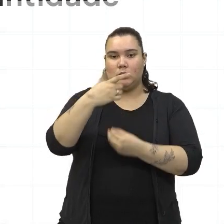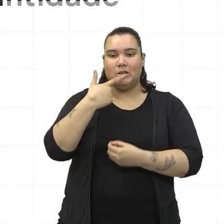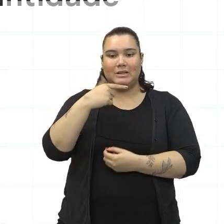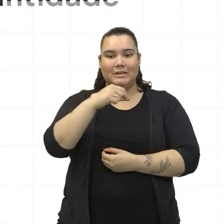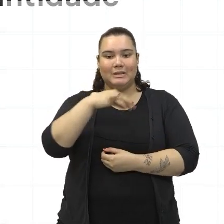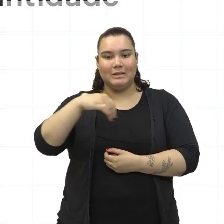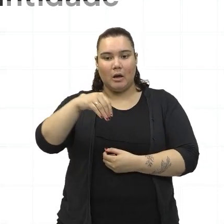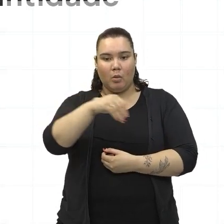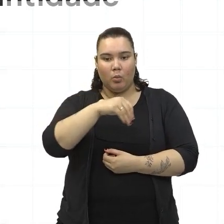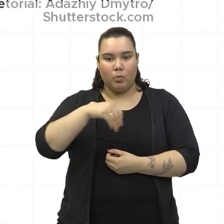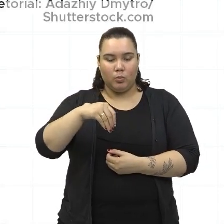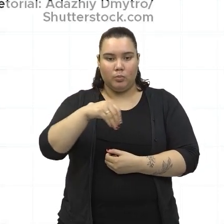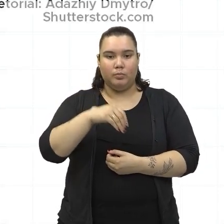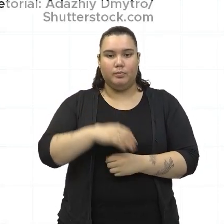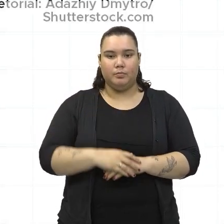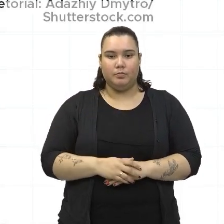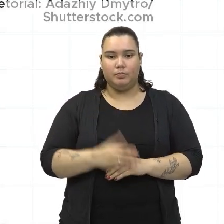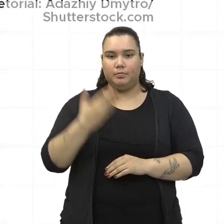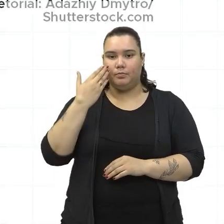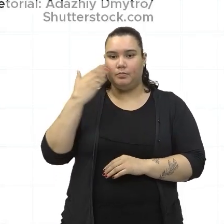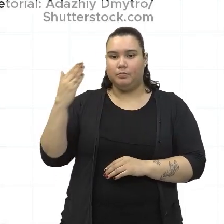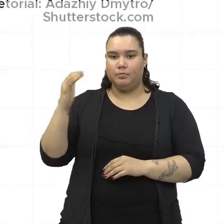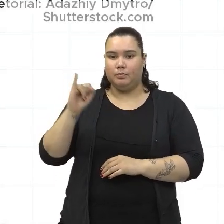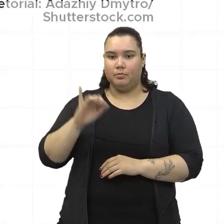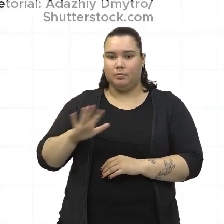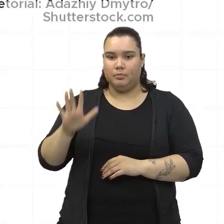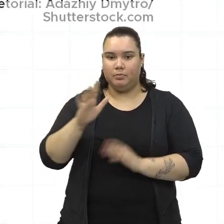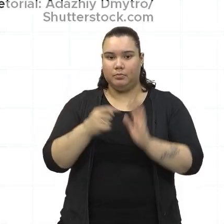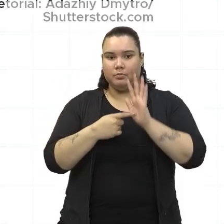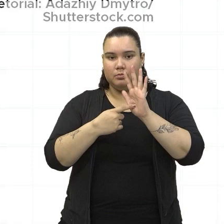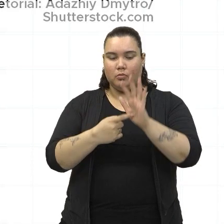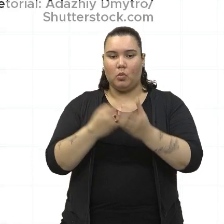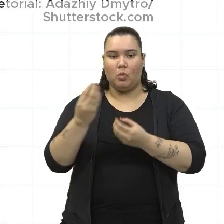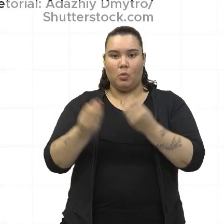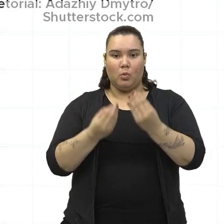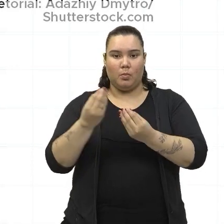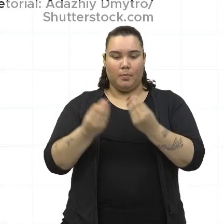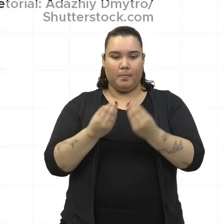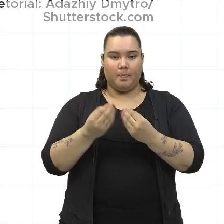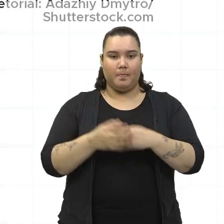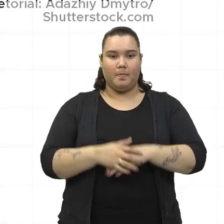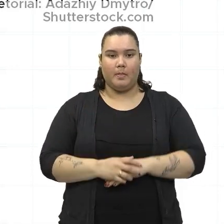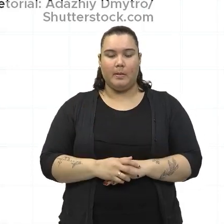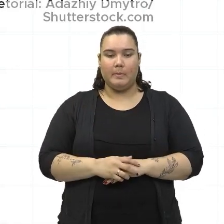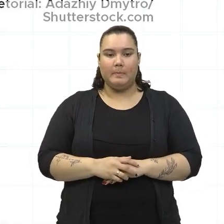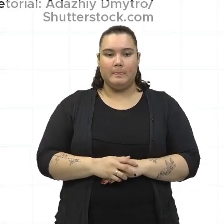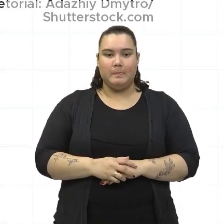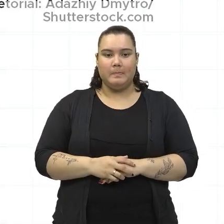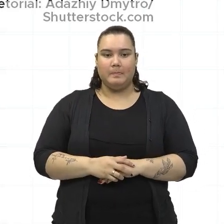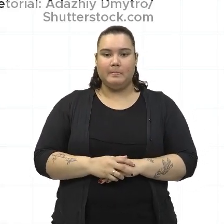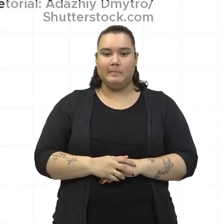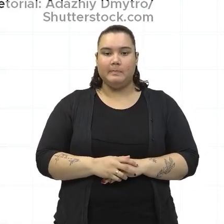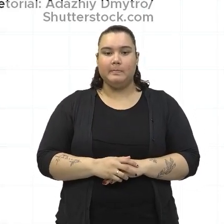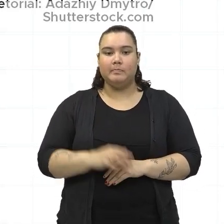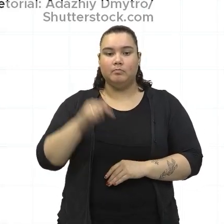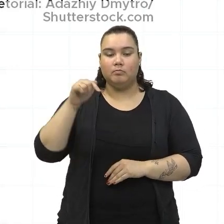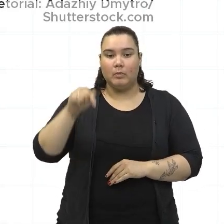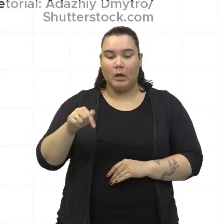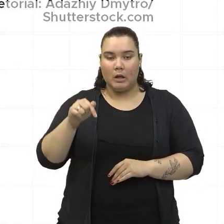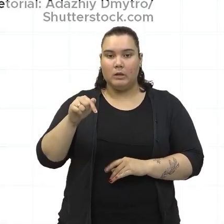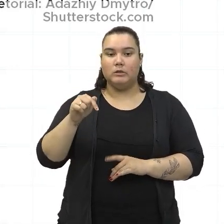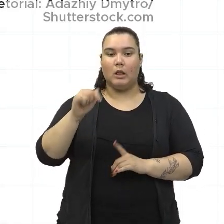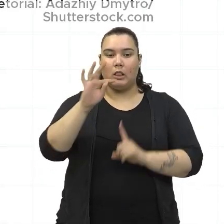misturada com sal. Na próxima imagem a gente observa um pouco mais desse funcionamento das usinas termossolares. A grande